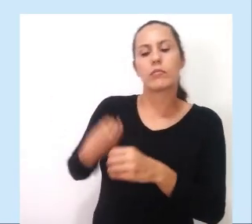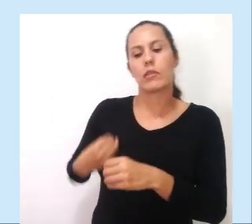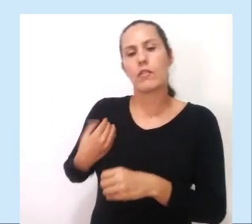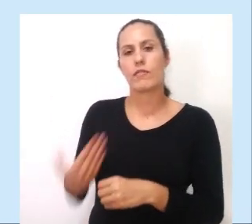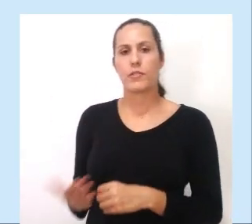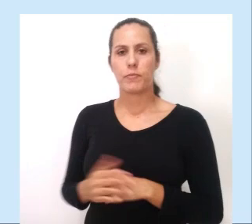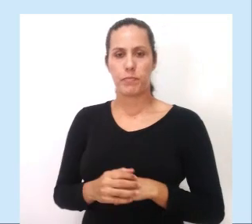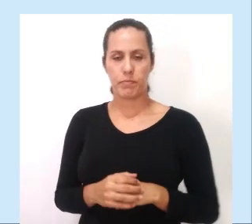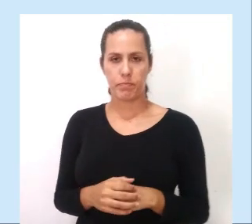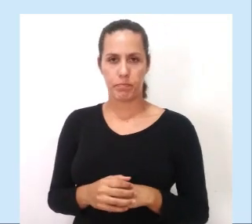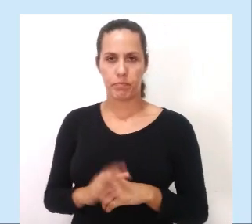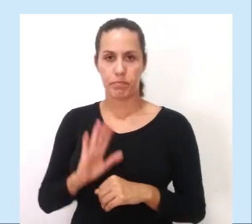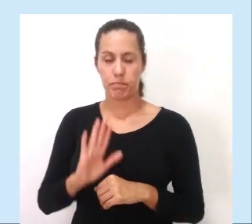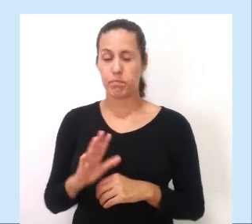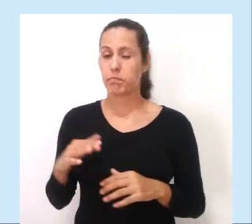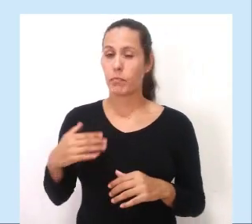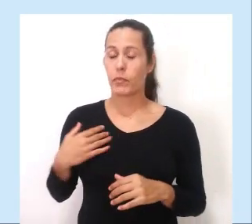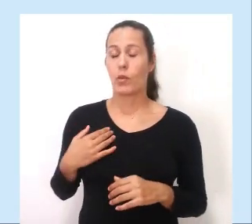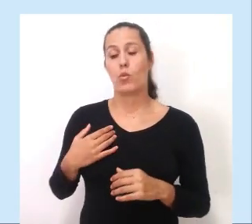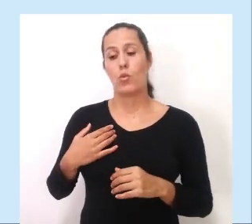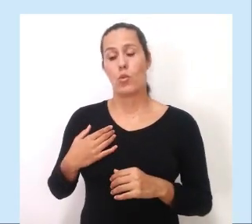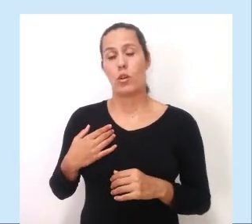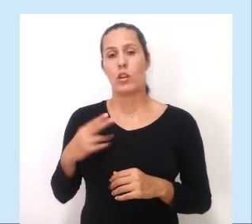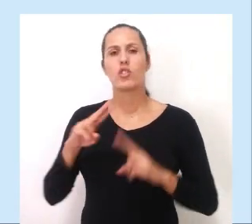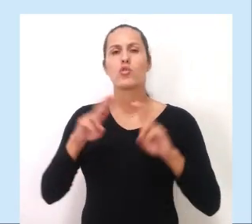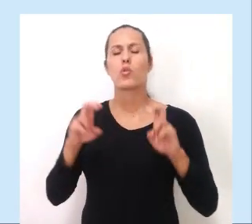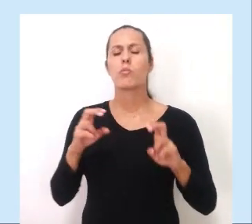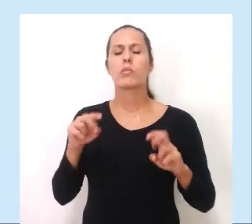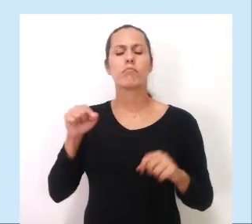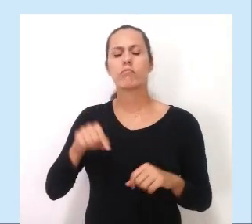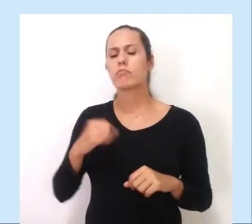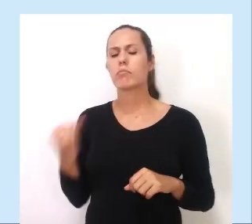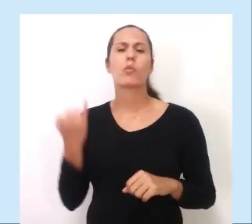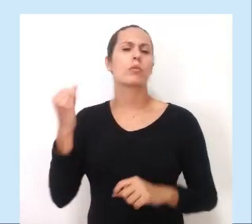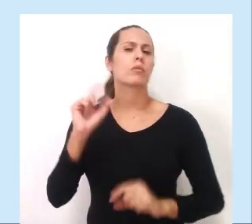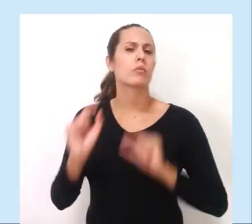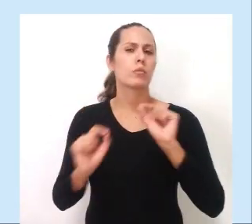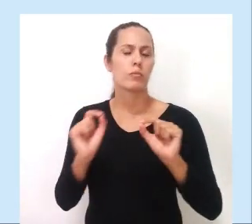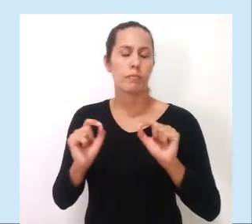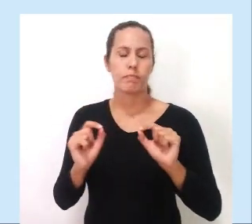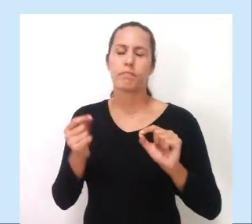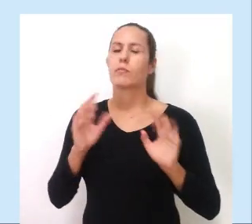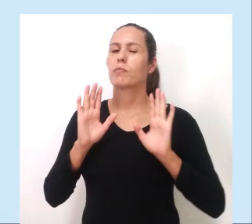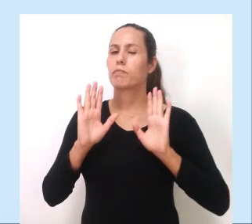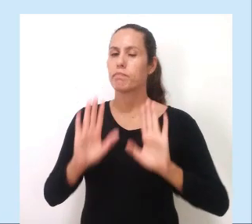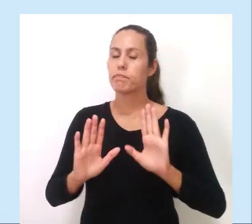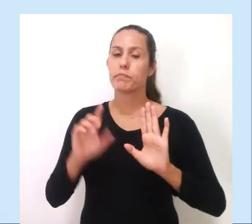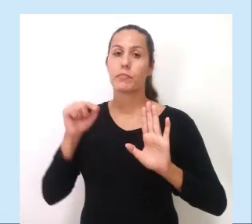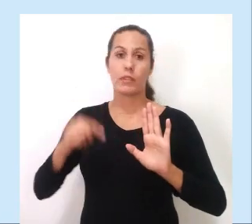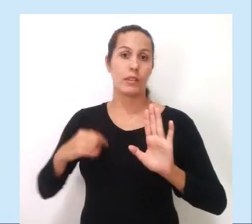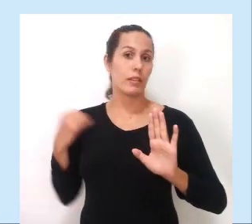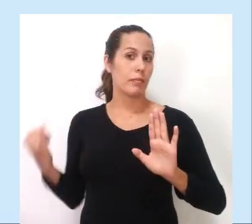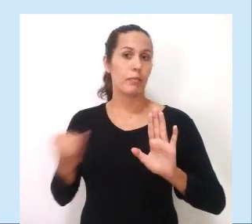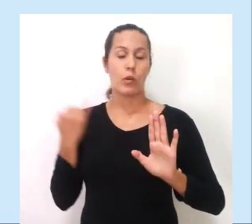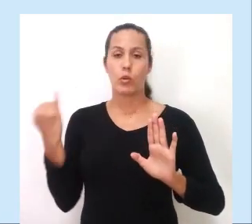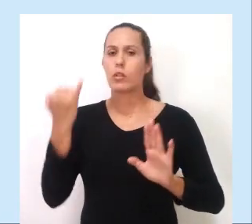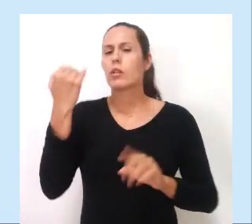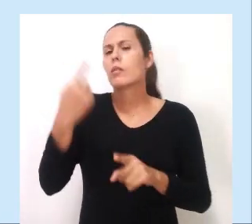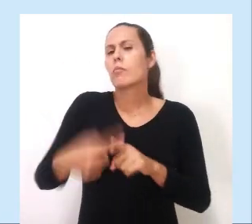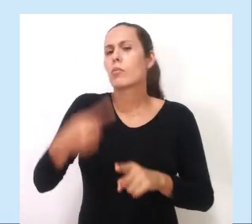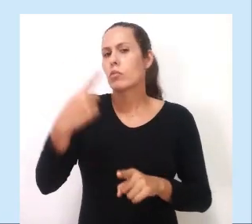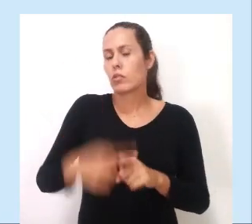transformações. Continuando falando sobre a importância dos fósseis. Os fósseis eles são muito importantes. Por